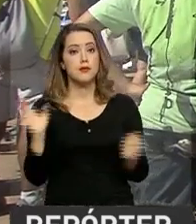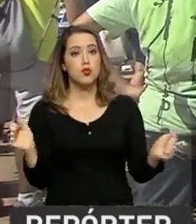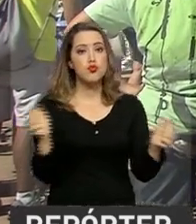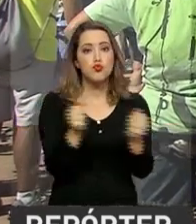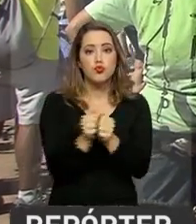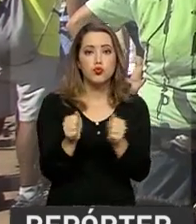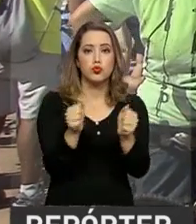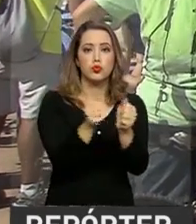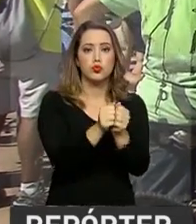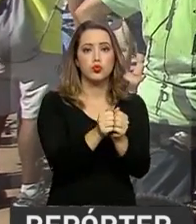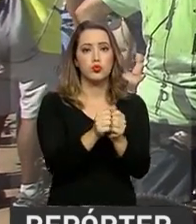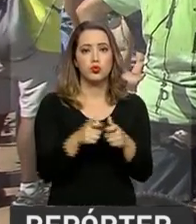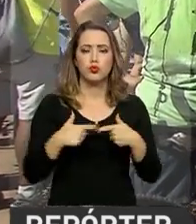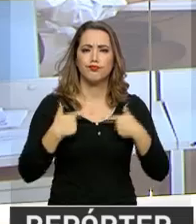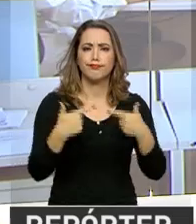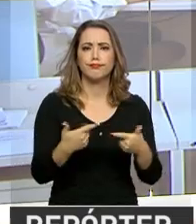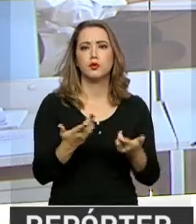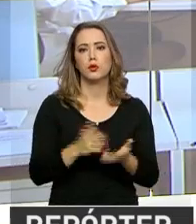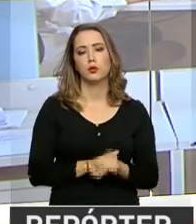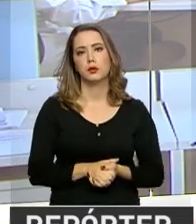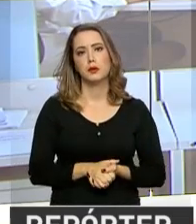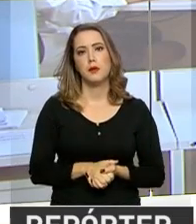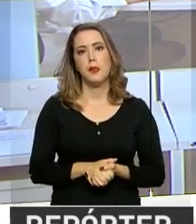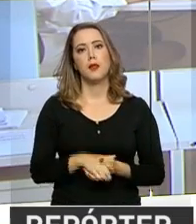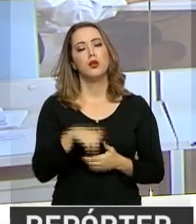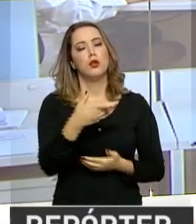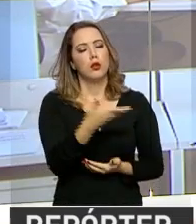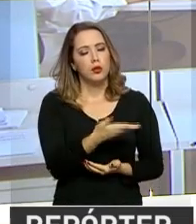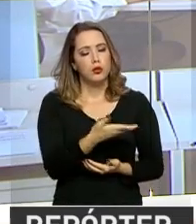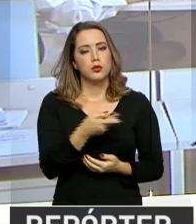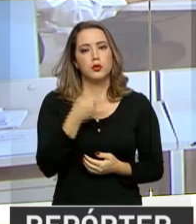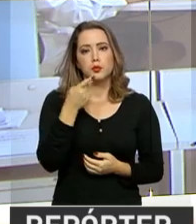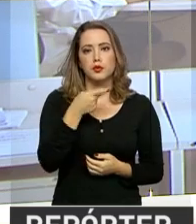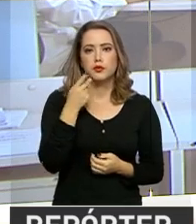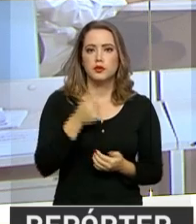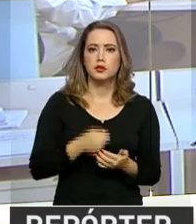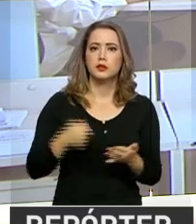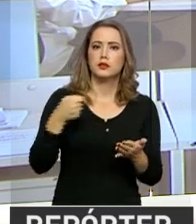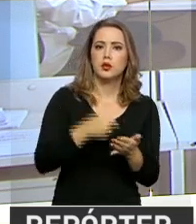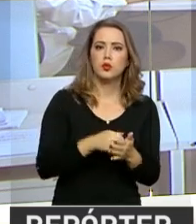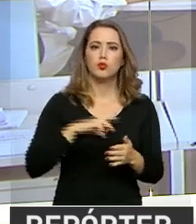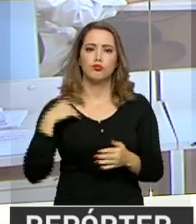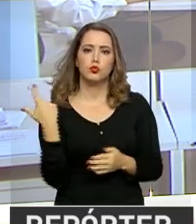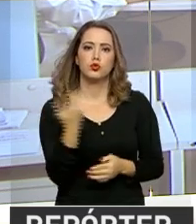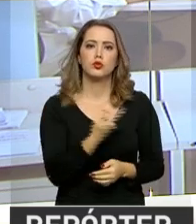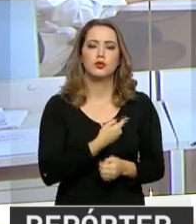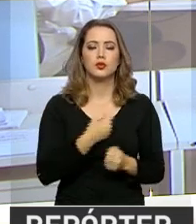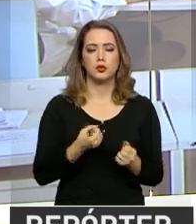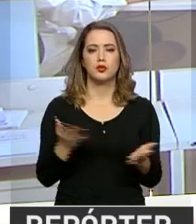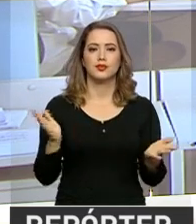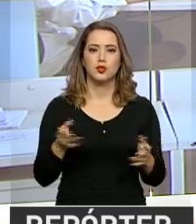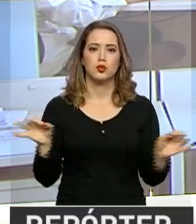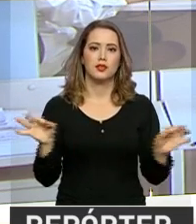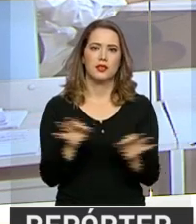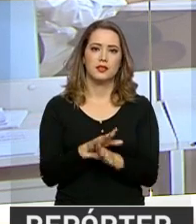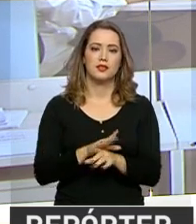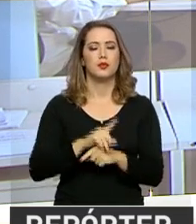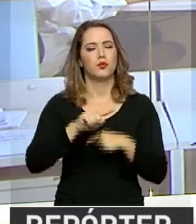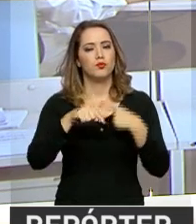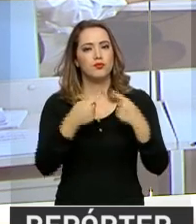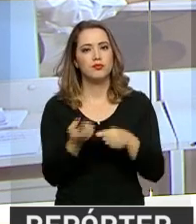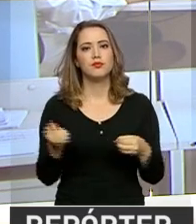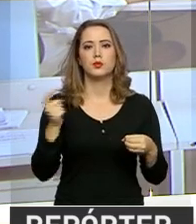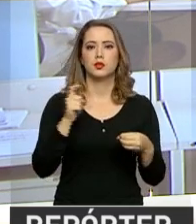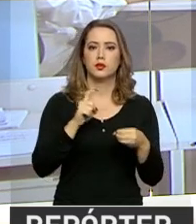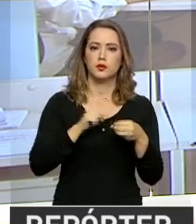nessa nessa luta como disseram aí na reportagem essa luta é de todos nós nós ficamos por aqui voltamos a qualquer